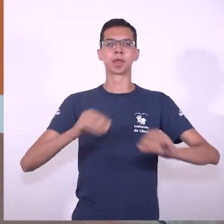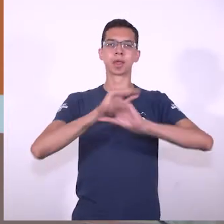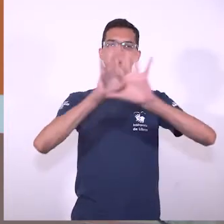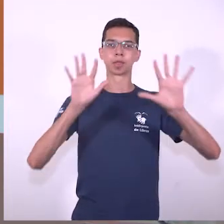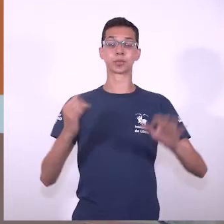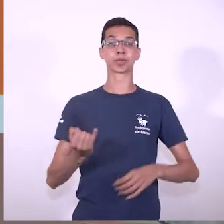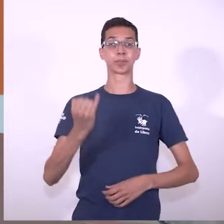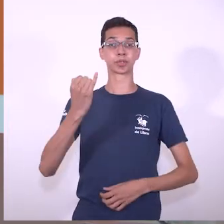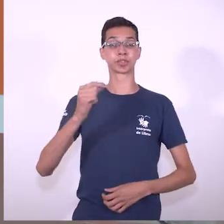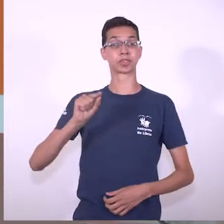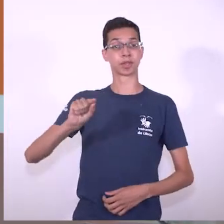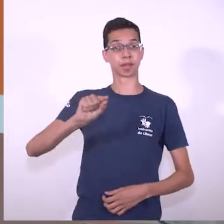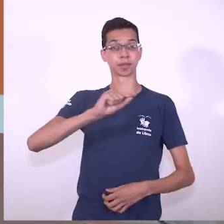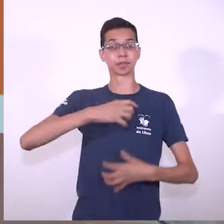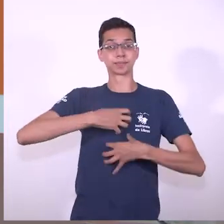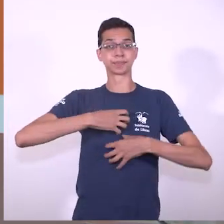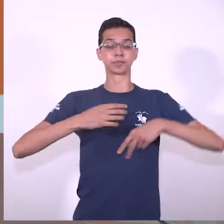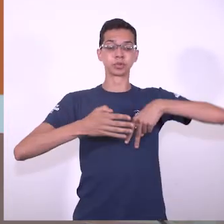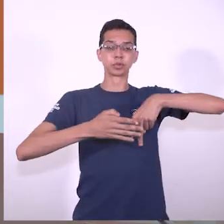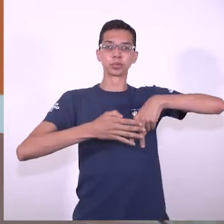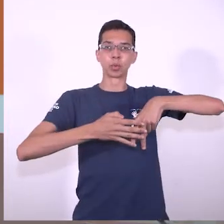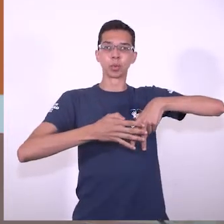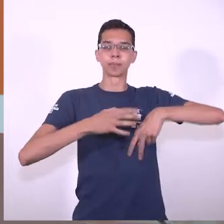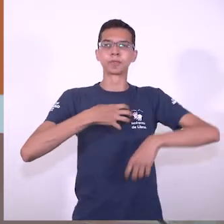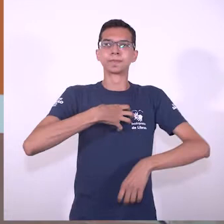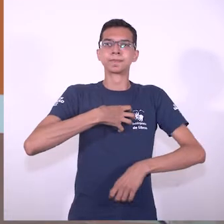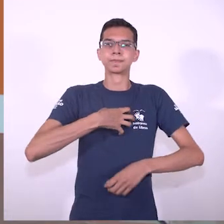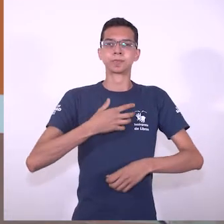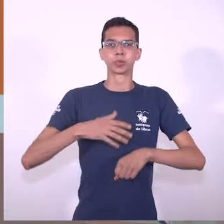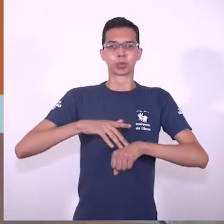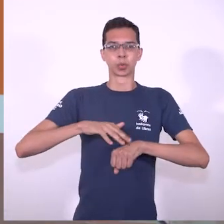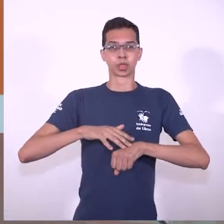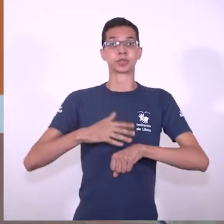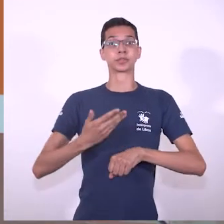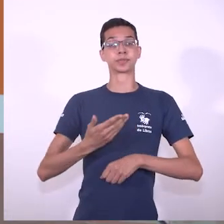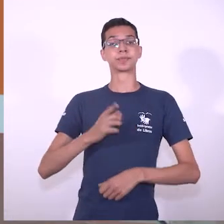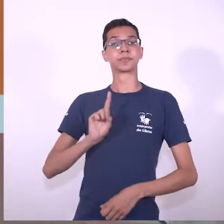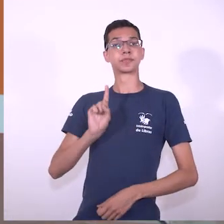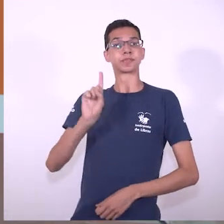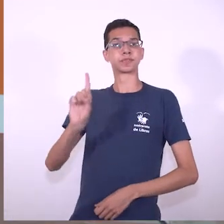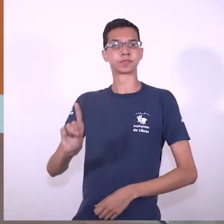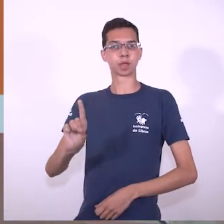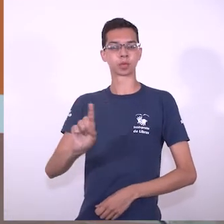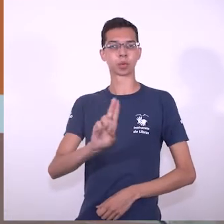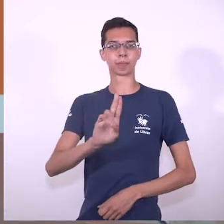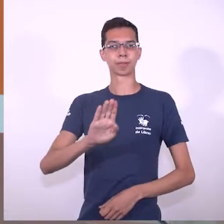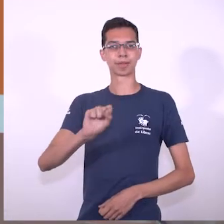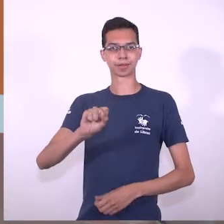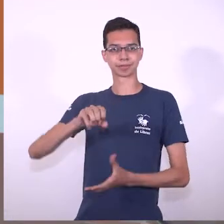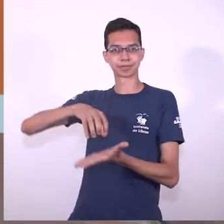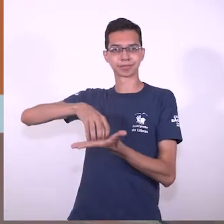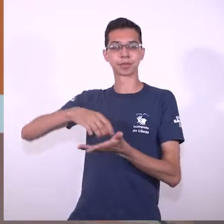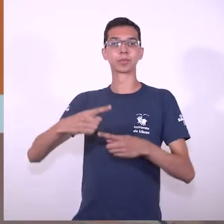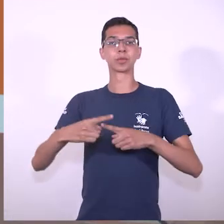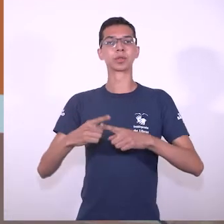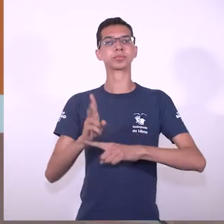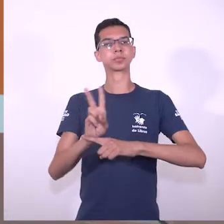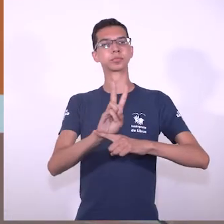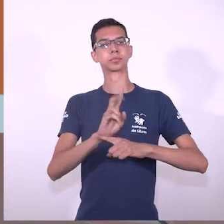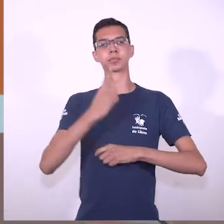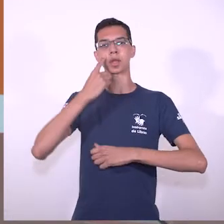UBS aos primeiros sintomas, para que a gente possa monitorá-lo, né, dentro deste protocolo que